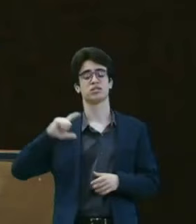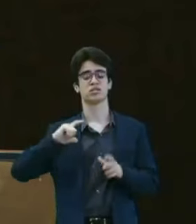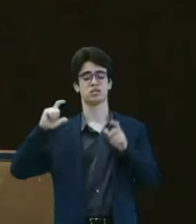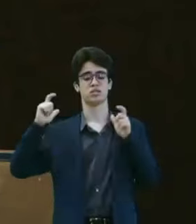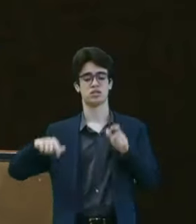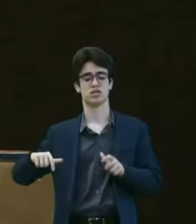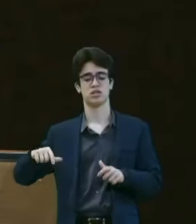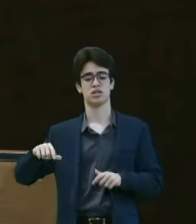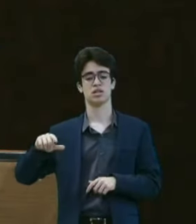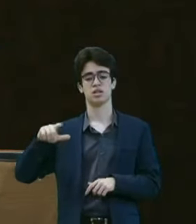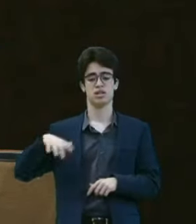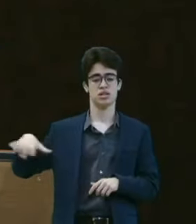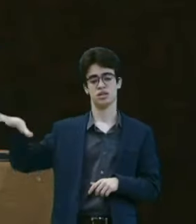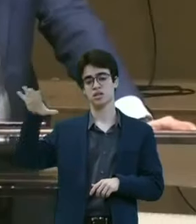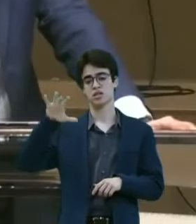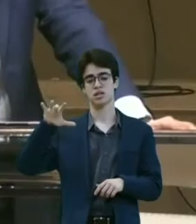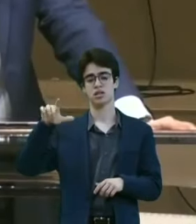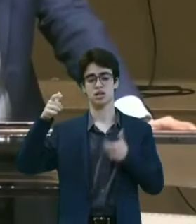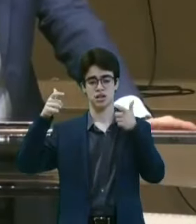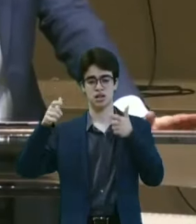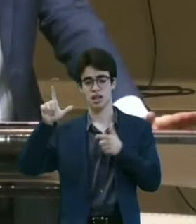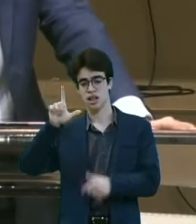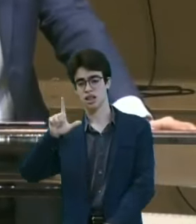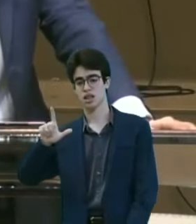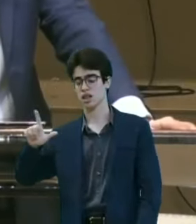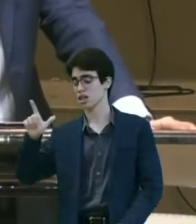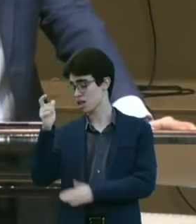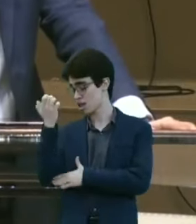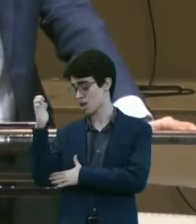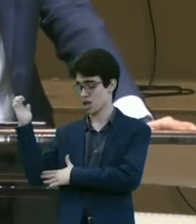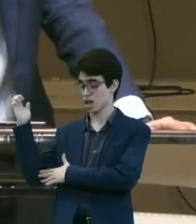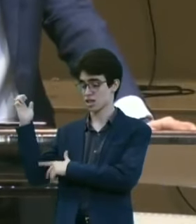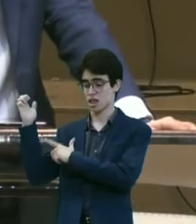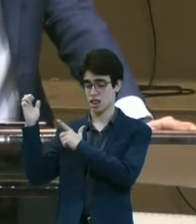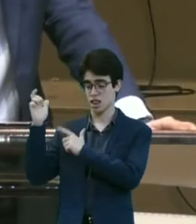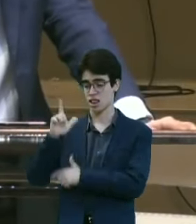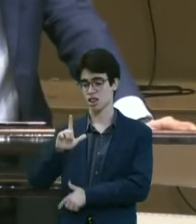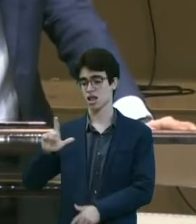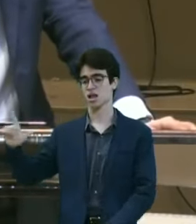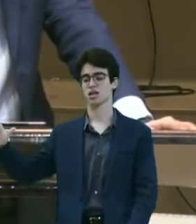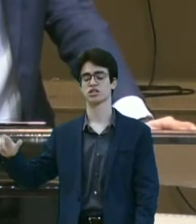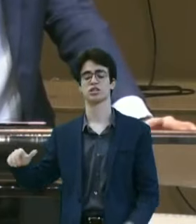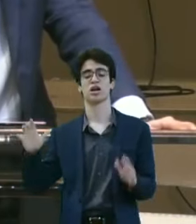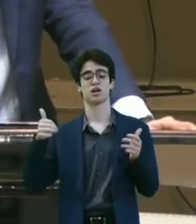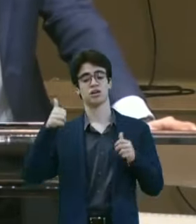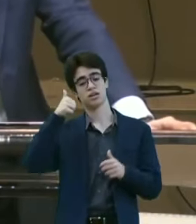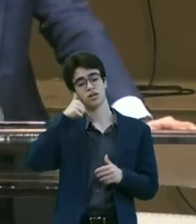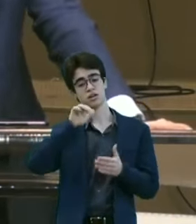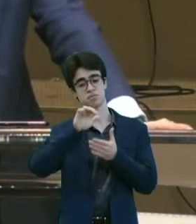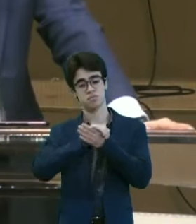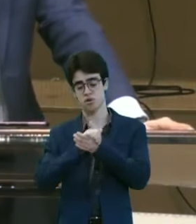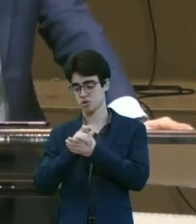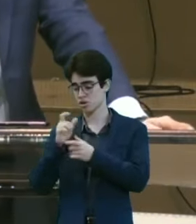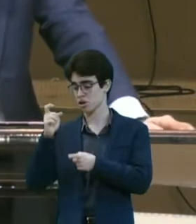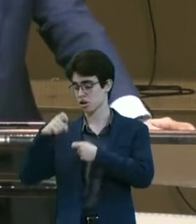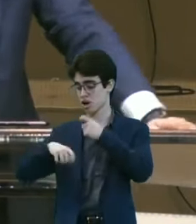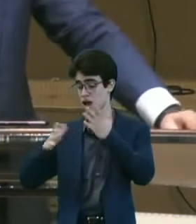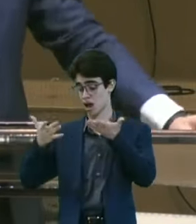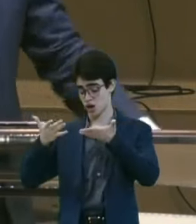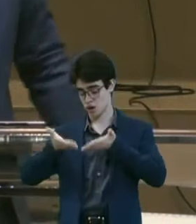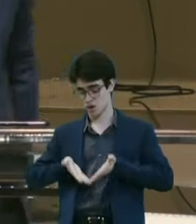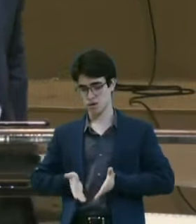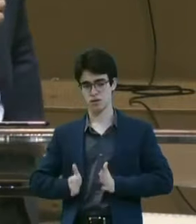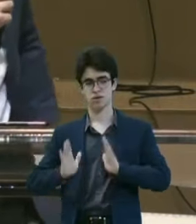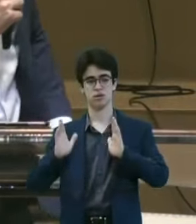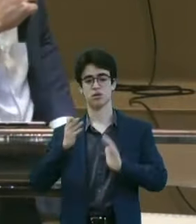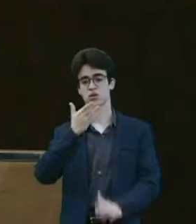Nod, a leste do Éden. Caim teve relações com a sua mulher e ela engravidou e deu à luz a